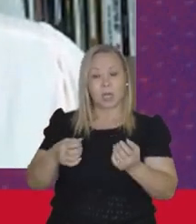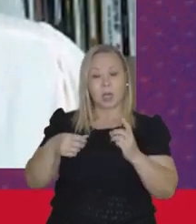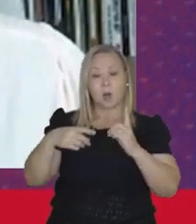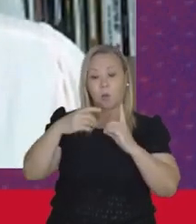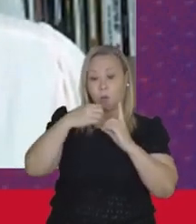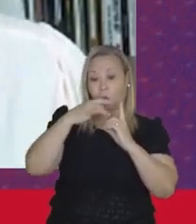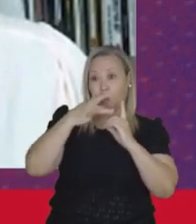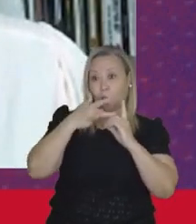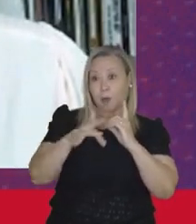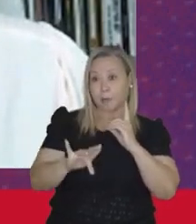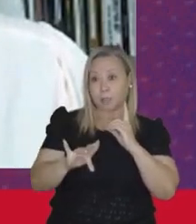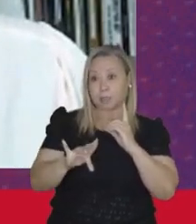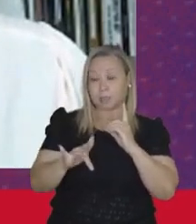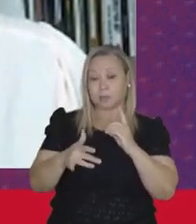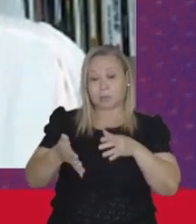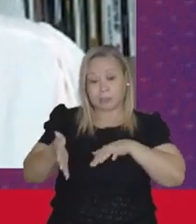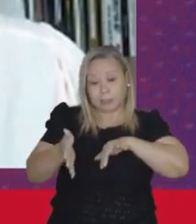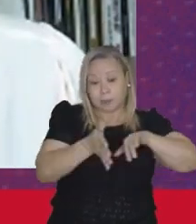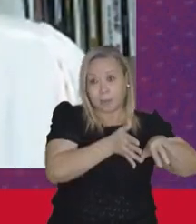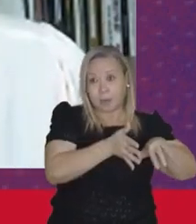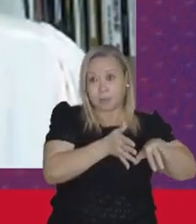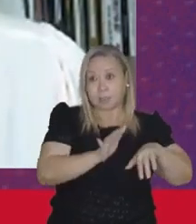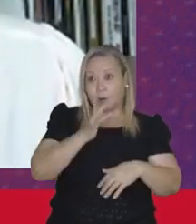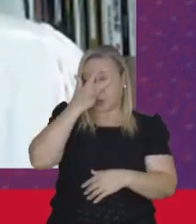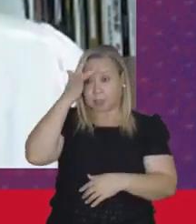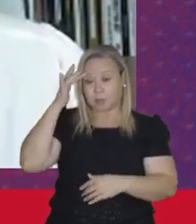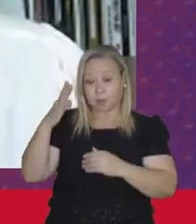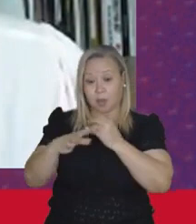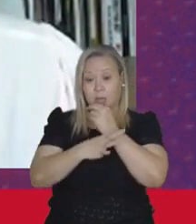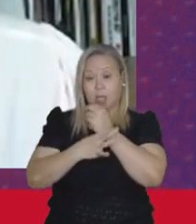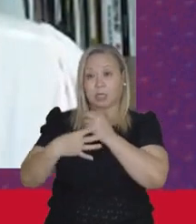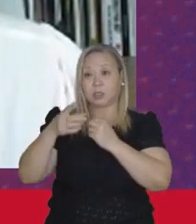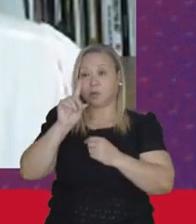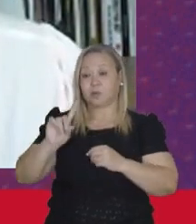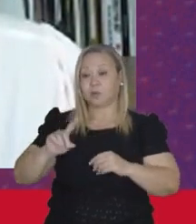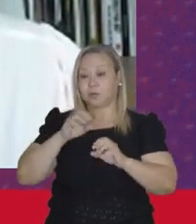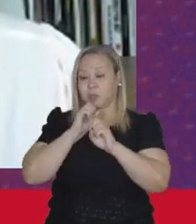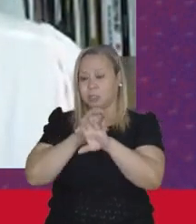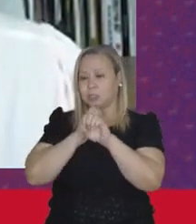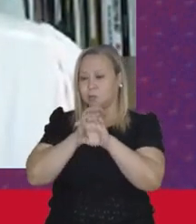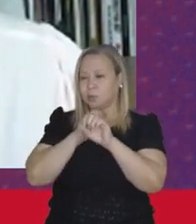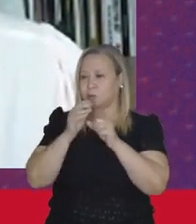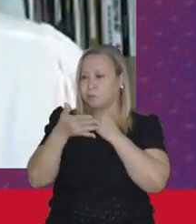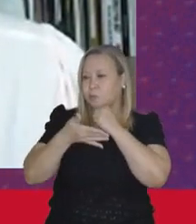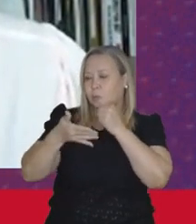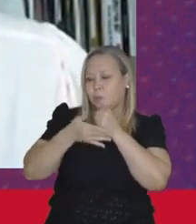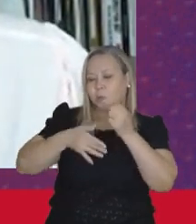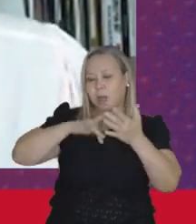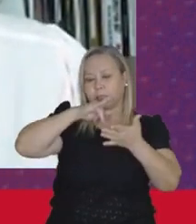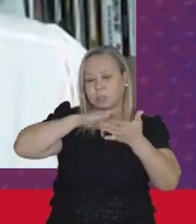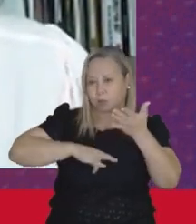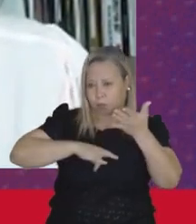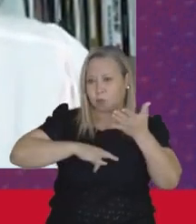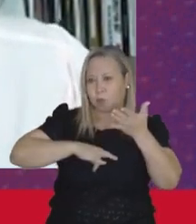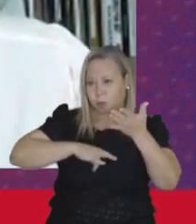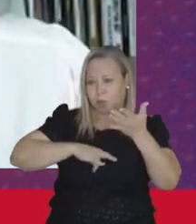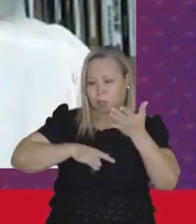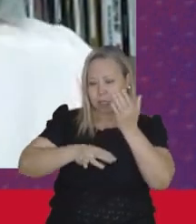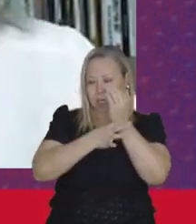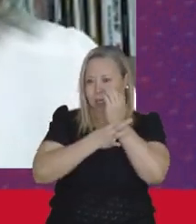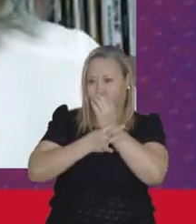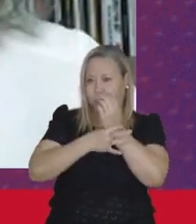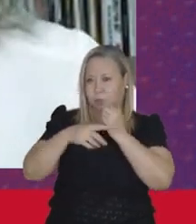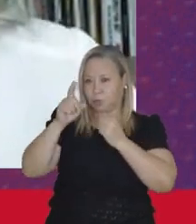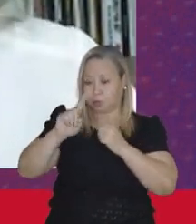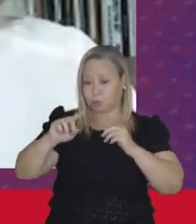a segregação. Então, a garantia do direito à educação, com base na convenção, é a garantia do direito